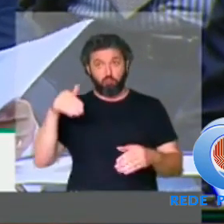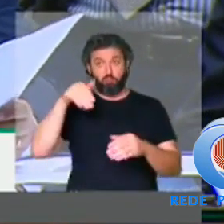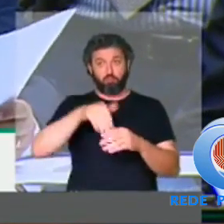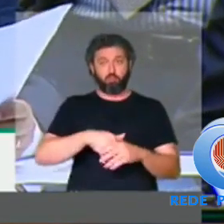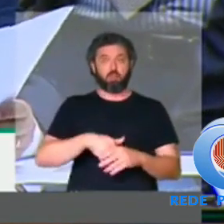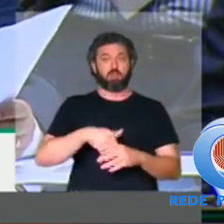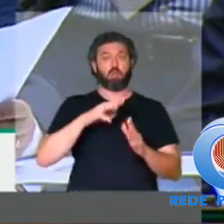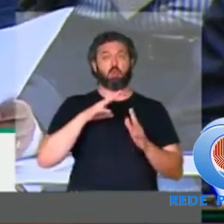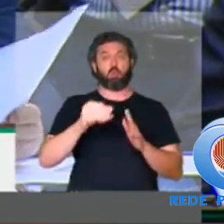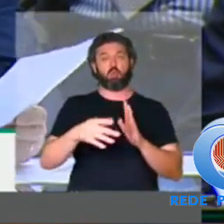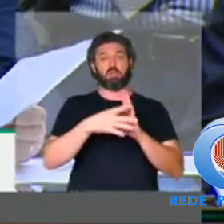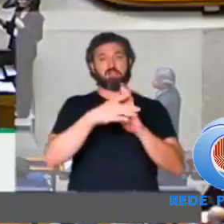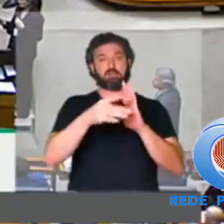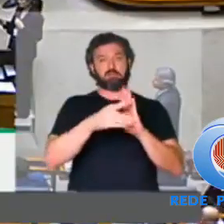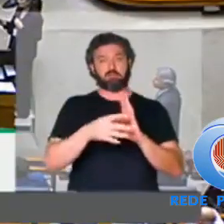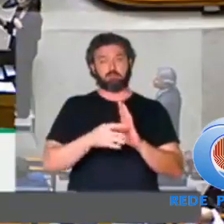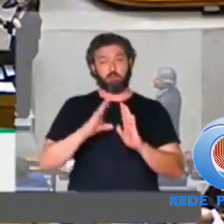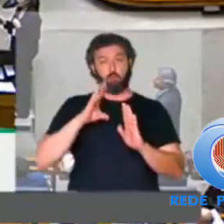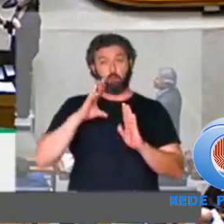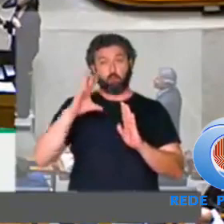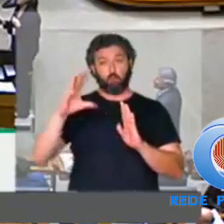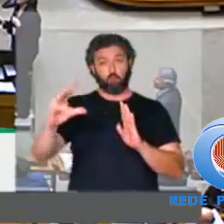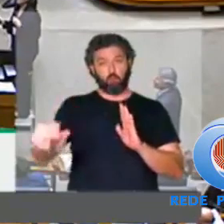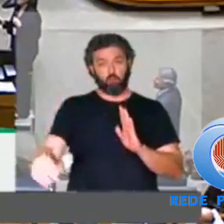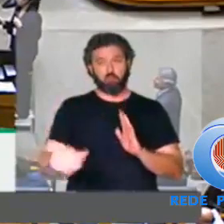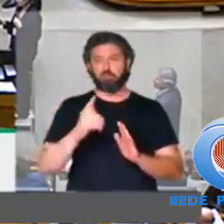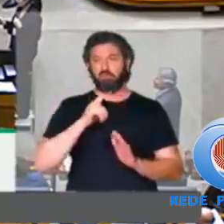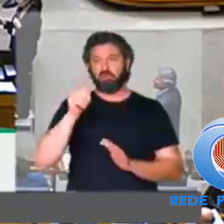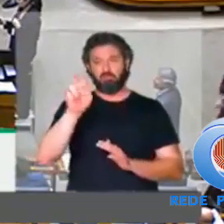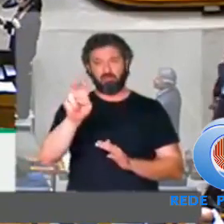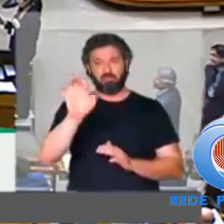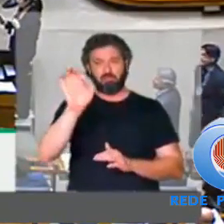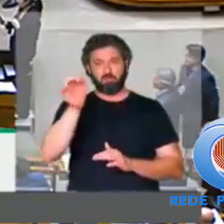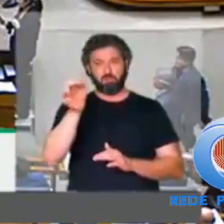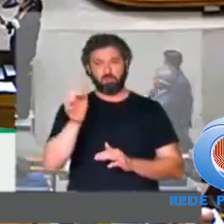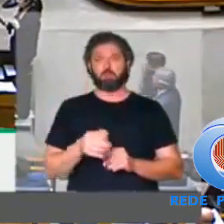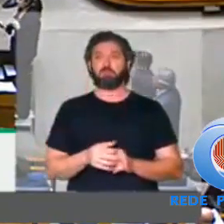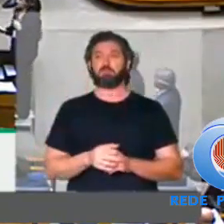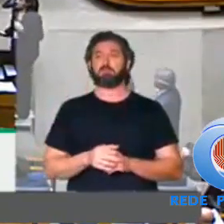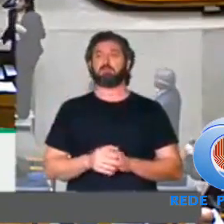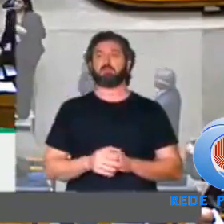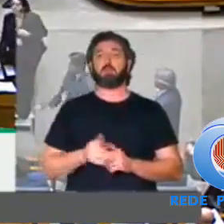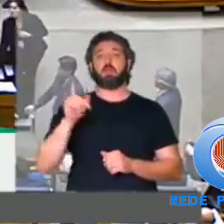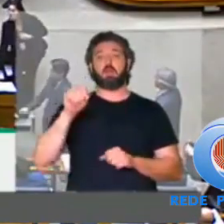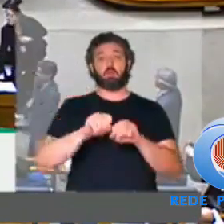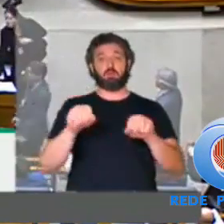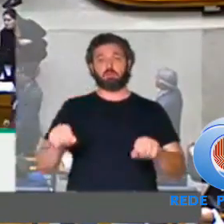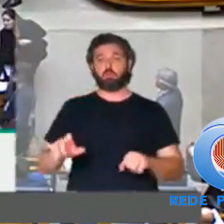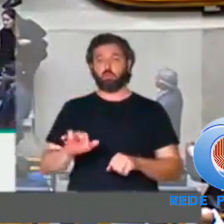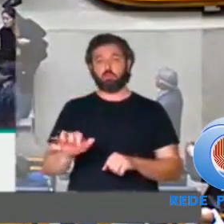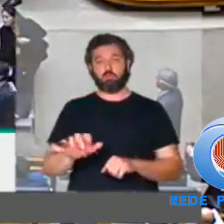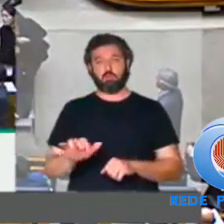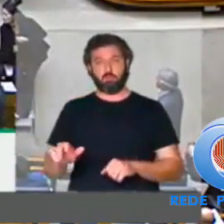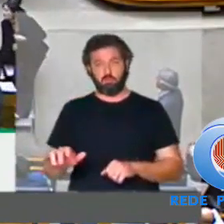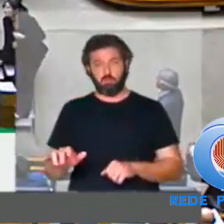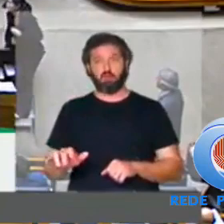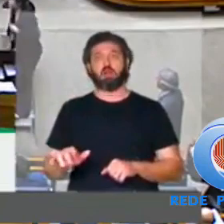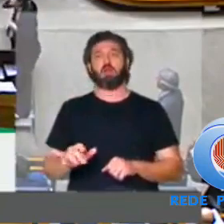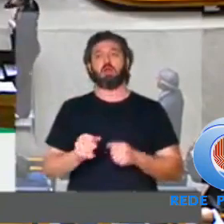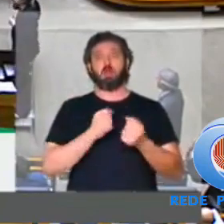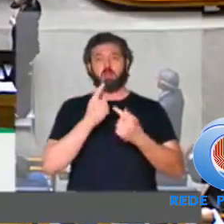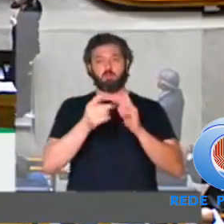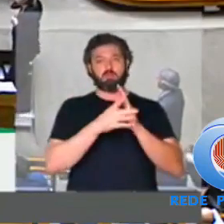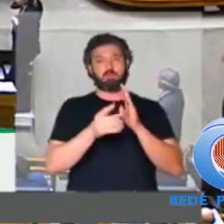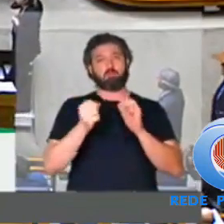as votações dos destaques, aquele que você até disse mais cedo que eram 15, né, que sejam feitas pelo sistema nominal. É óbvio que alguns